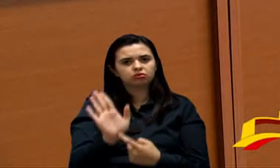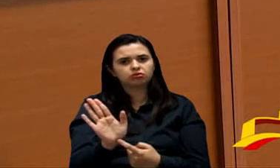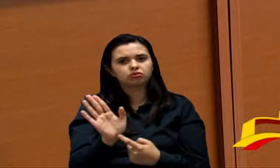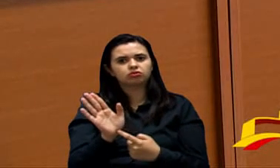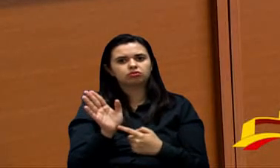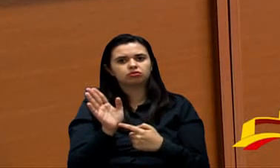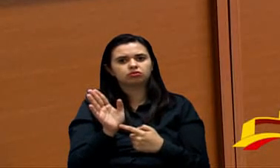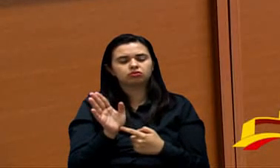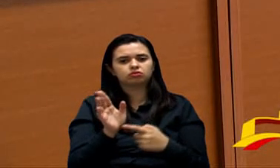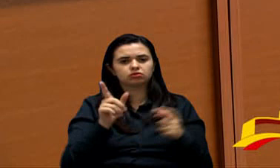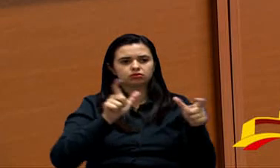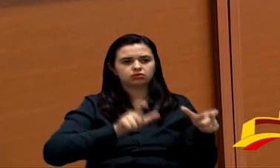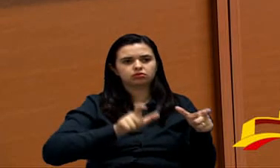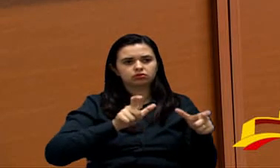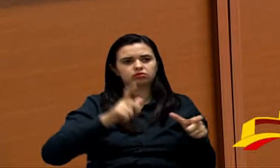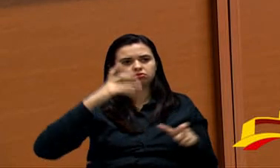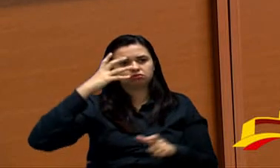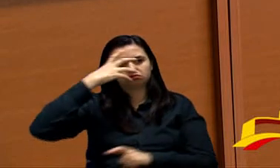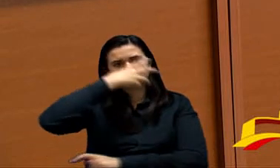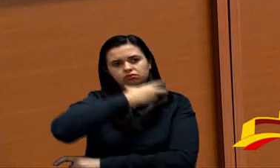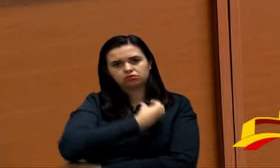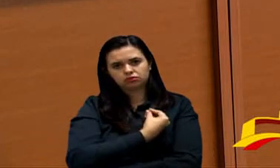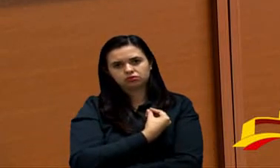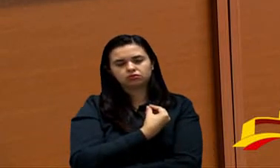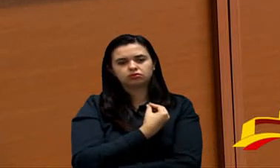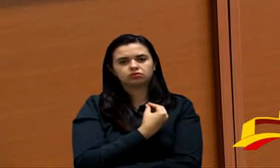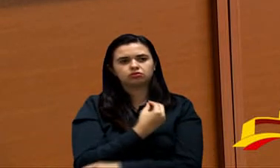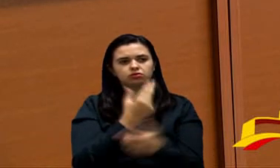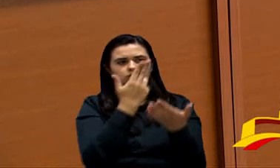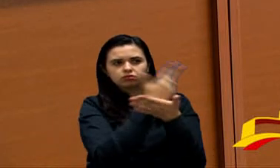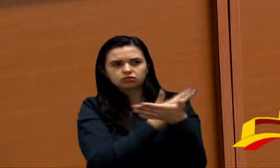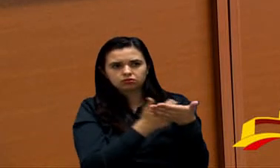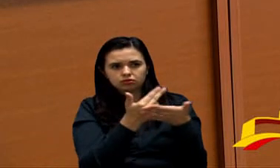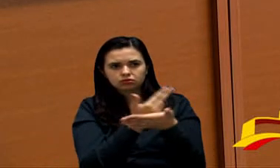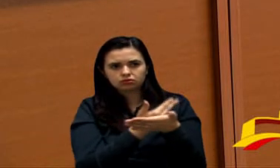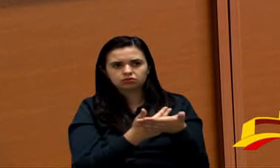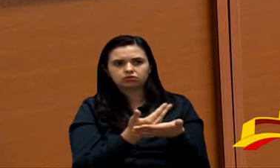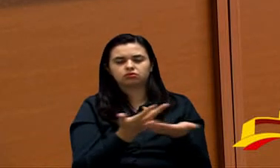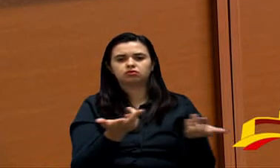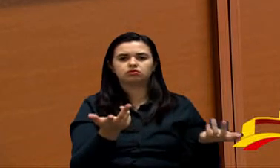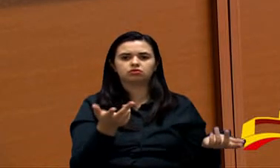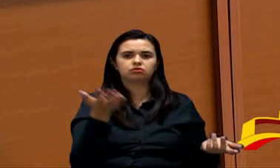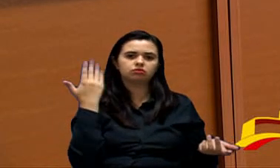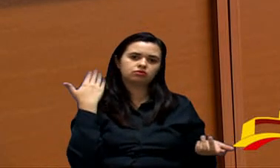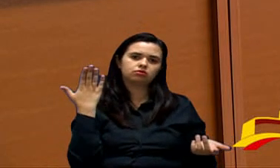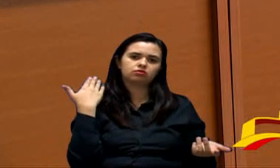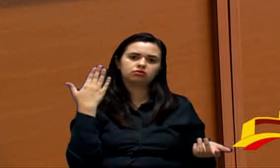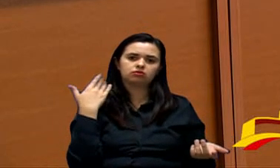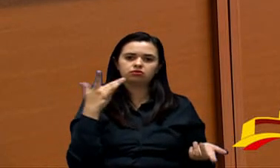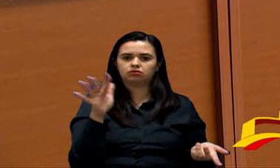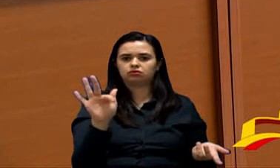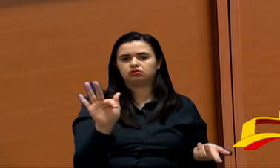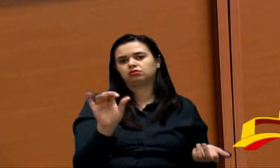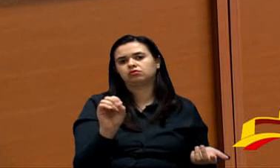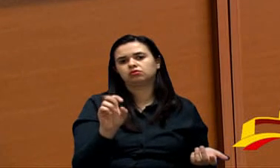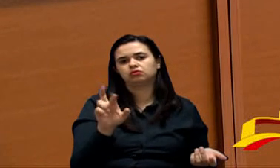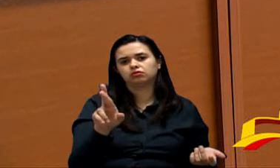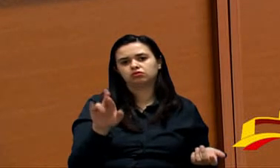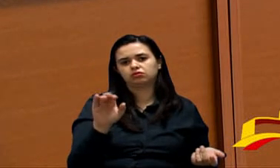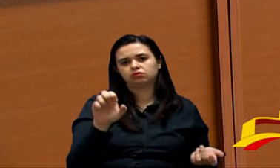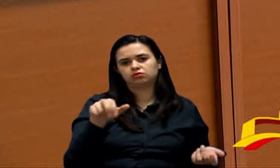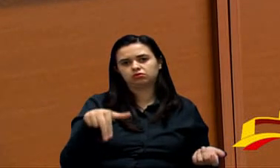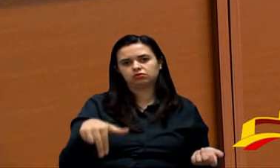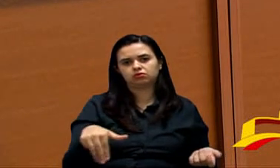um grafite, um patrimônio cultural, o antigo Fórum Velho. Eles não destacam qualquer, não vão destacar uma rua, uma